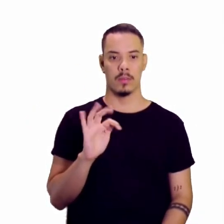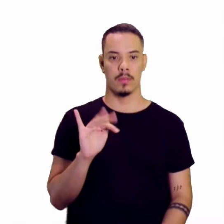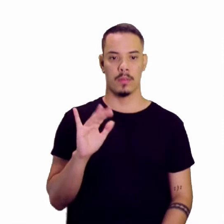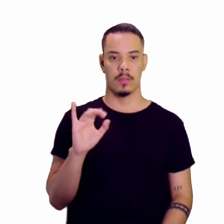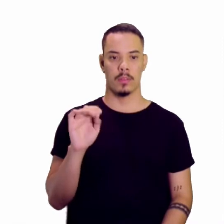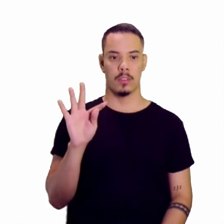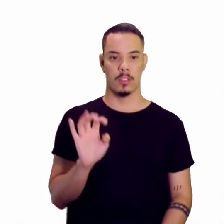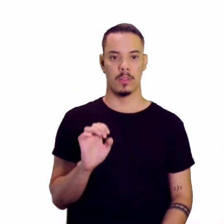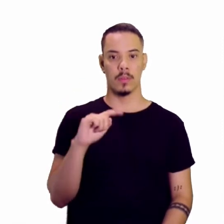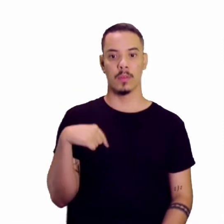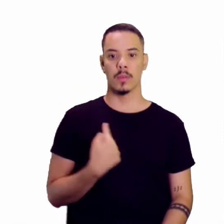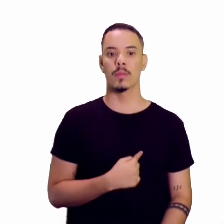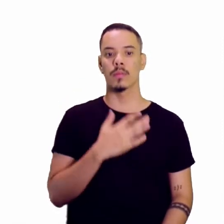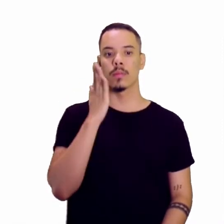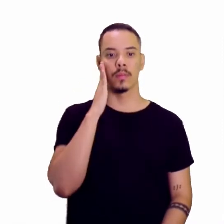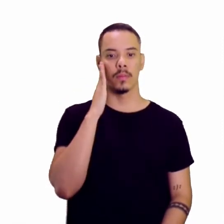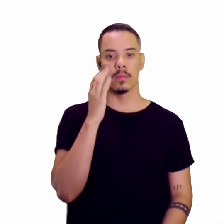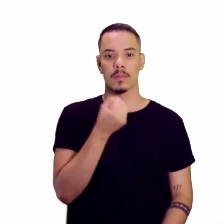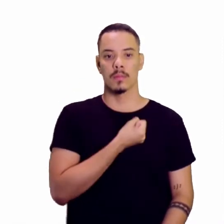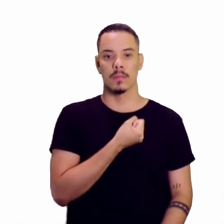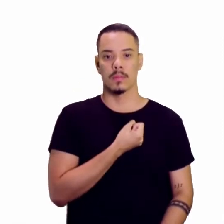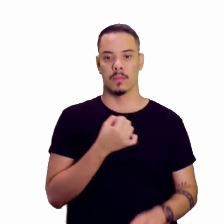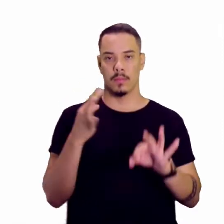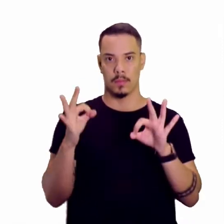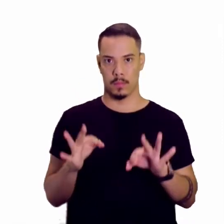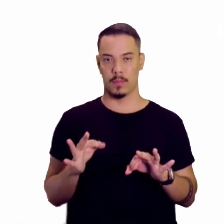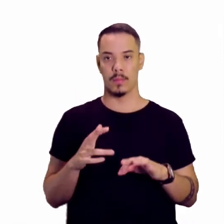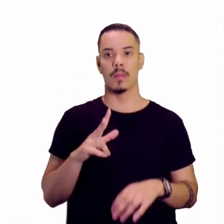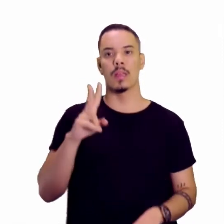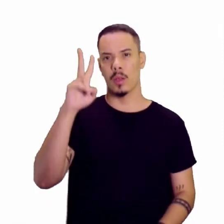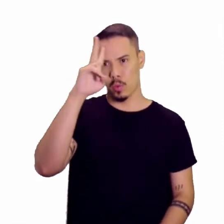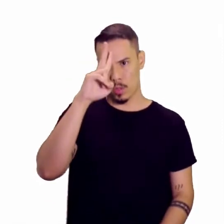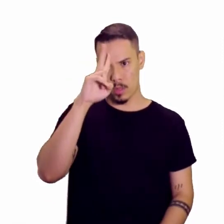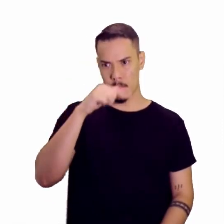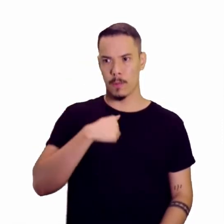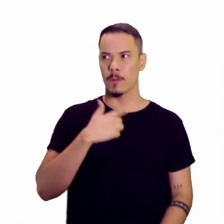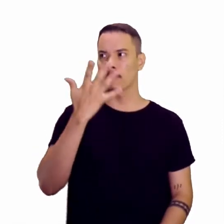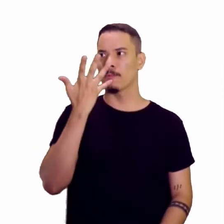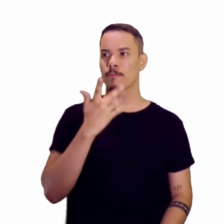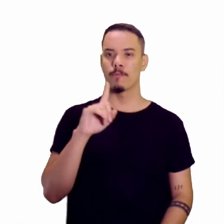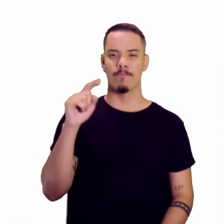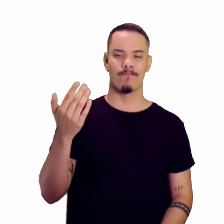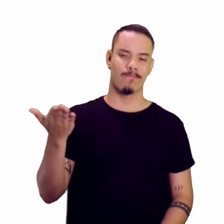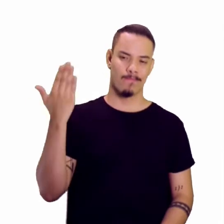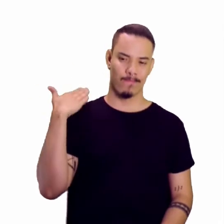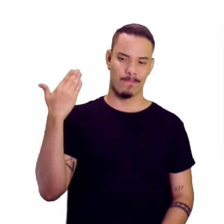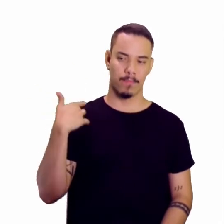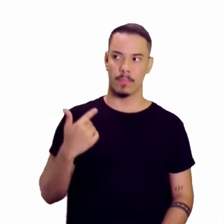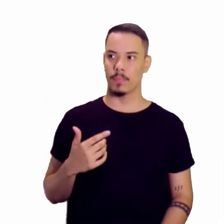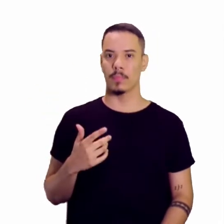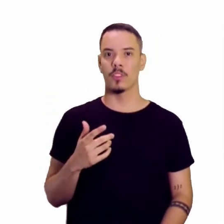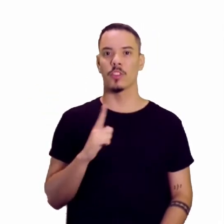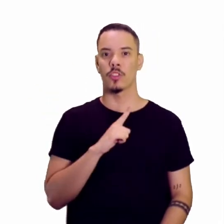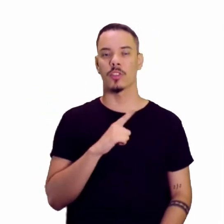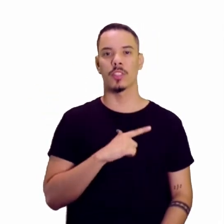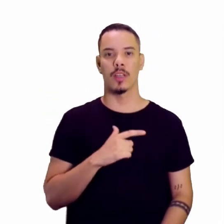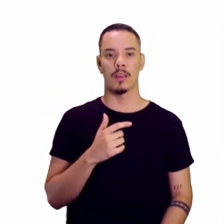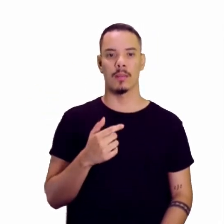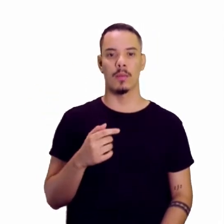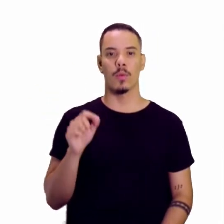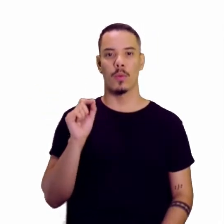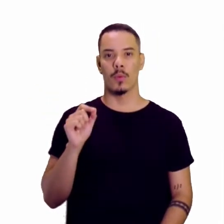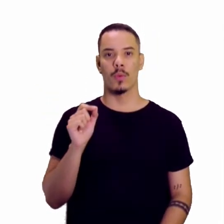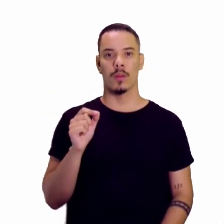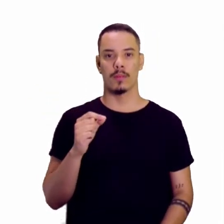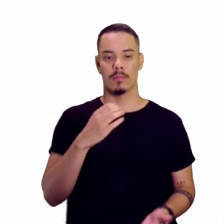fornece o valor da massa M. Então, por exemplo, eu lembro quando eu era criança, eu juntava latinhas de alumínio e ia no ferro